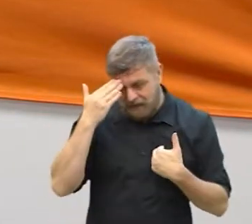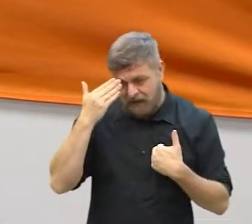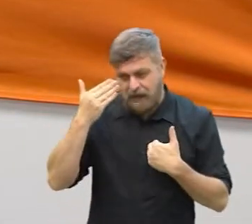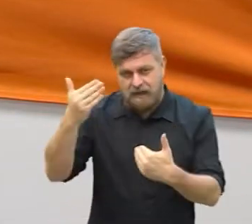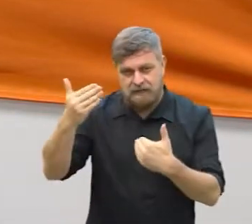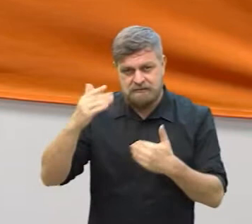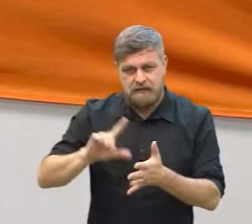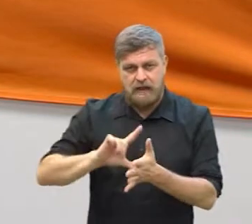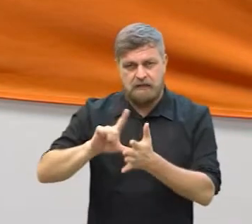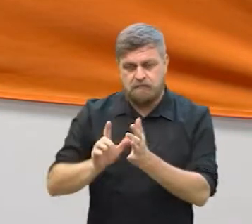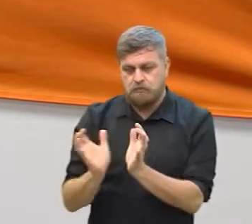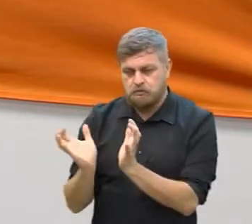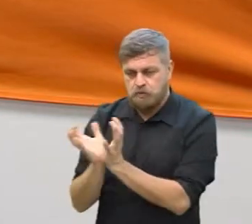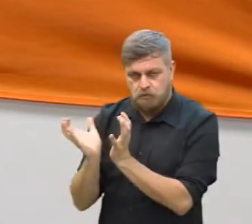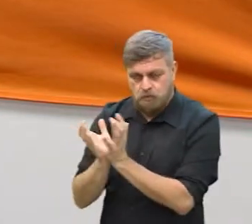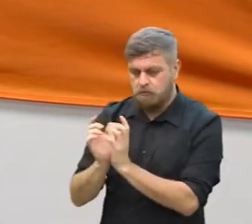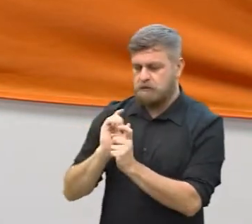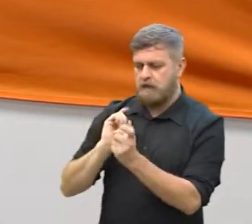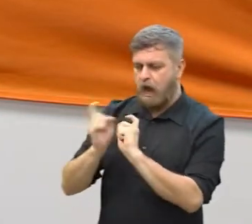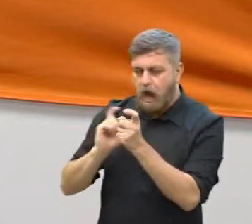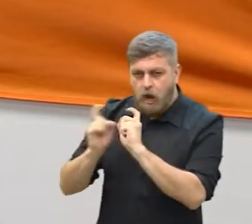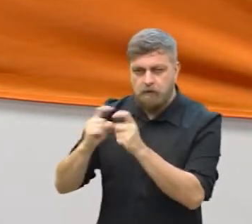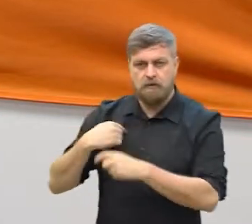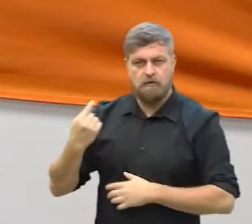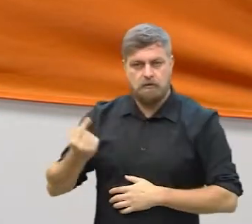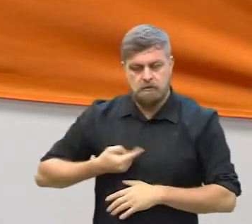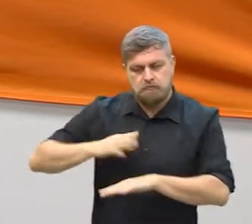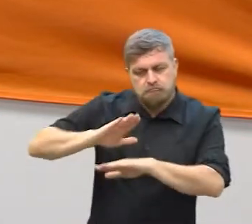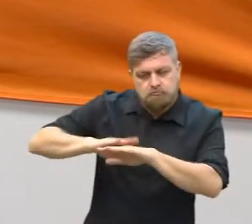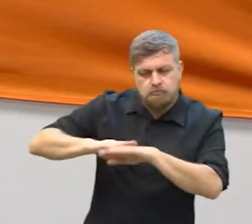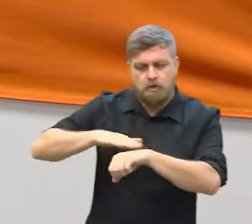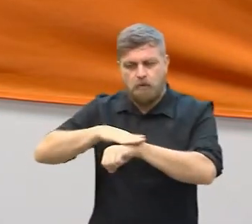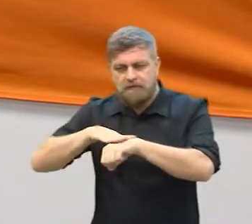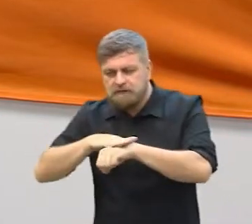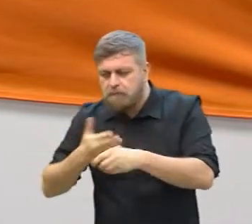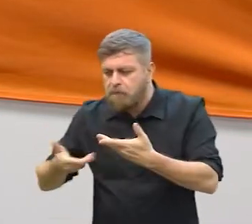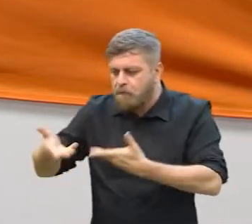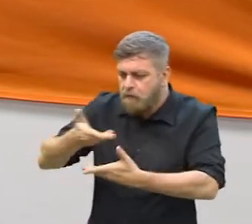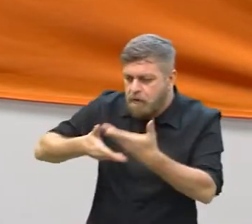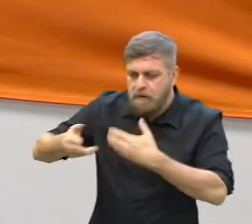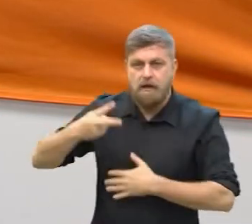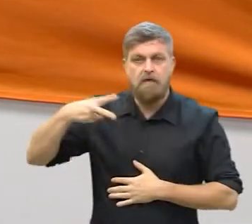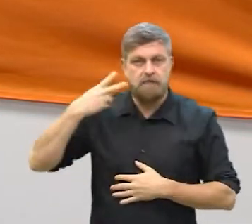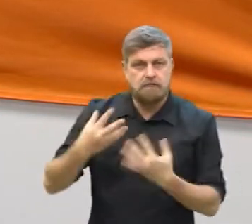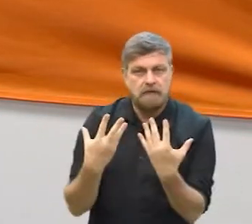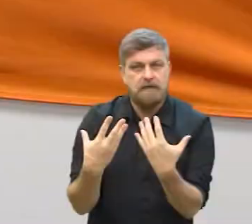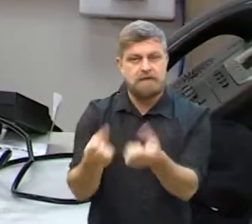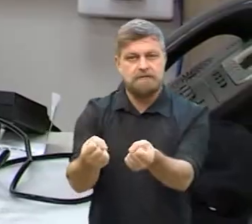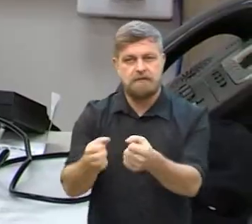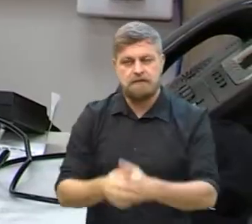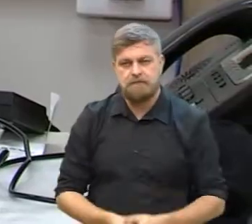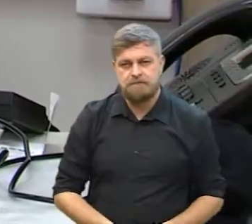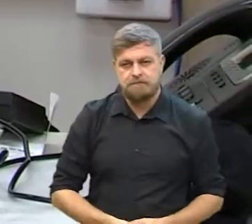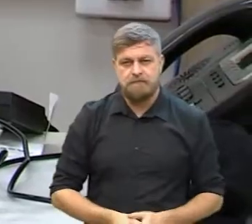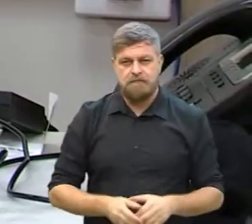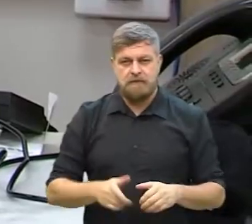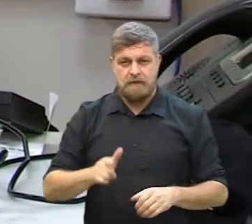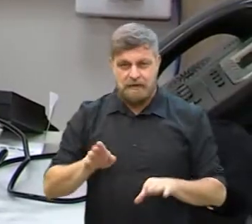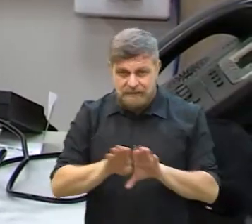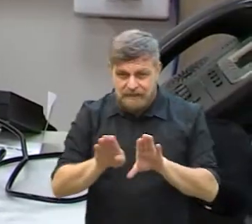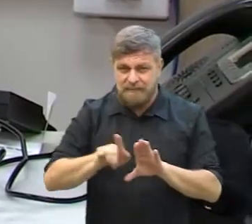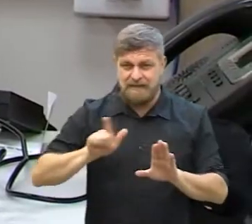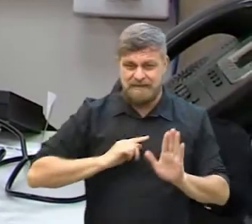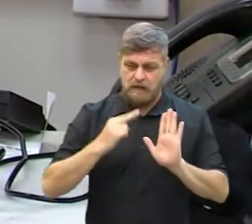que logo depois da comissão, da reunião das comissões, a gente já conversou ali e já todos aceitaram de bom grado. Além de